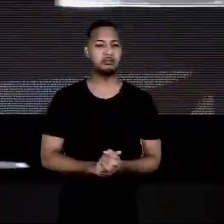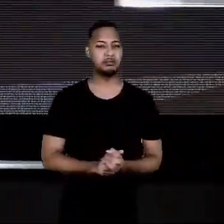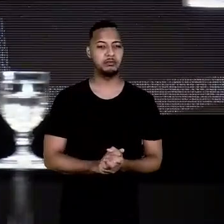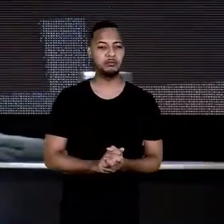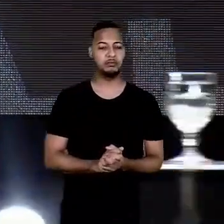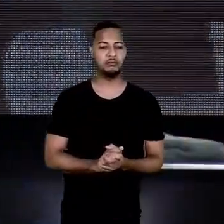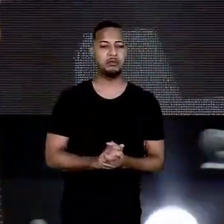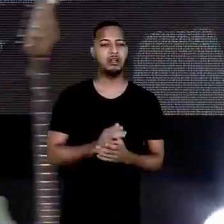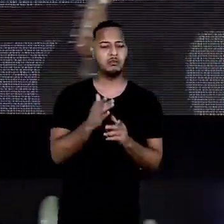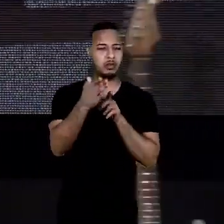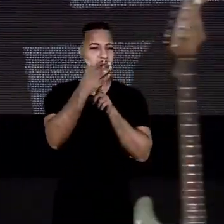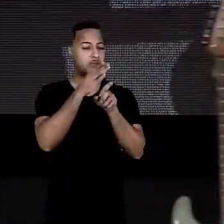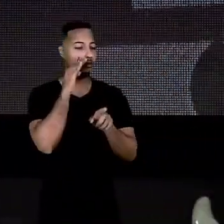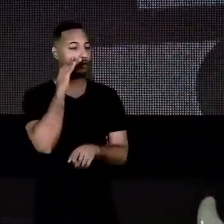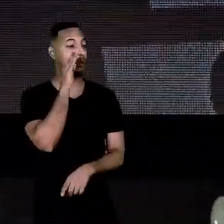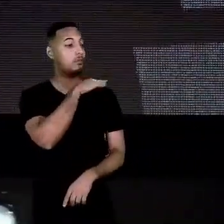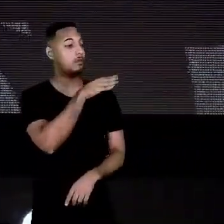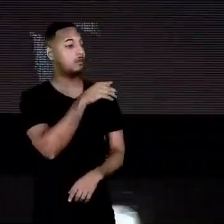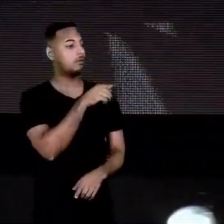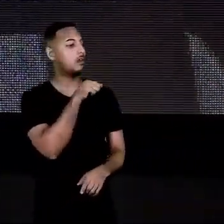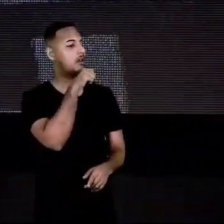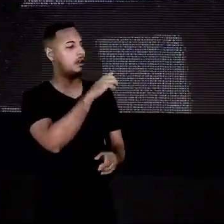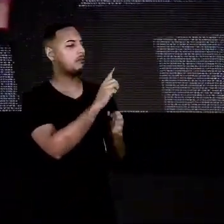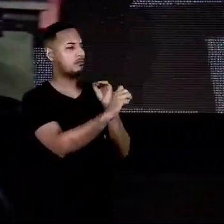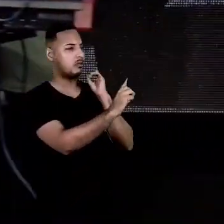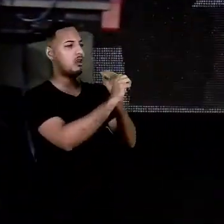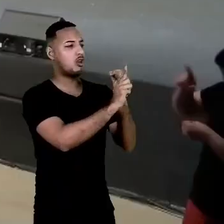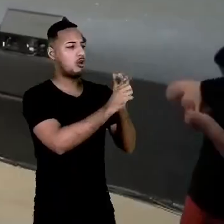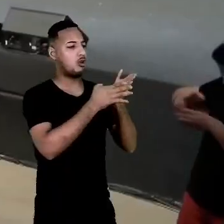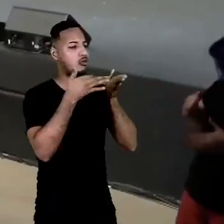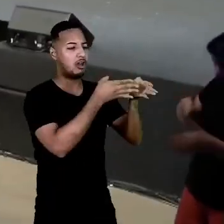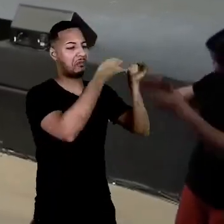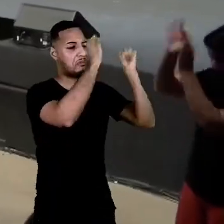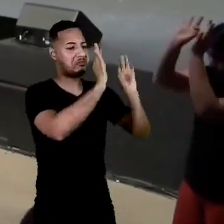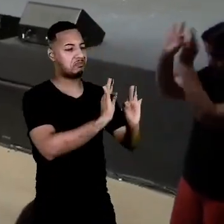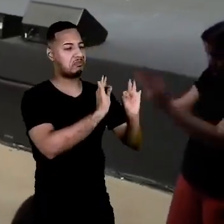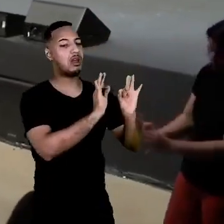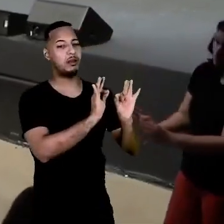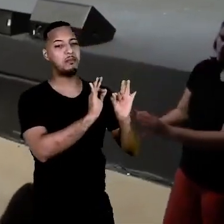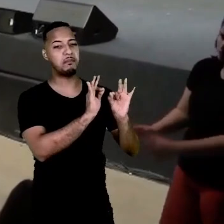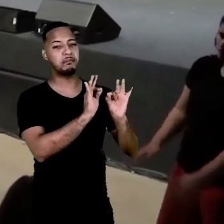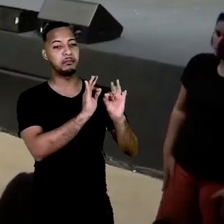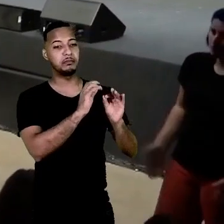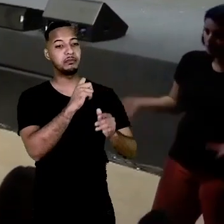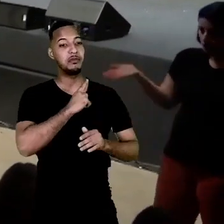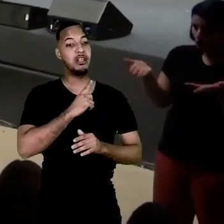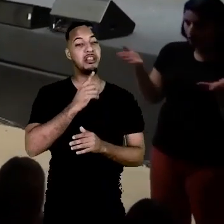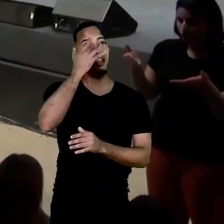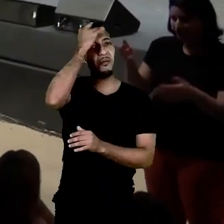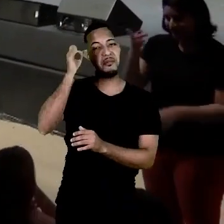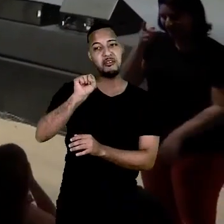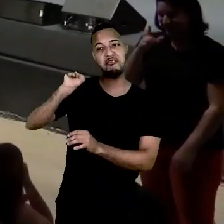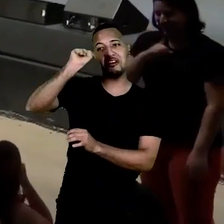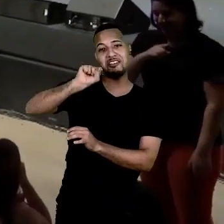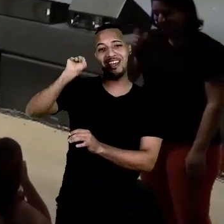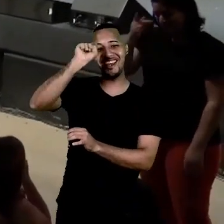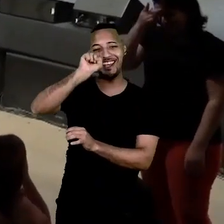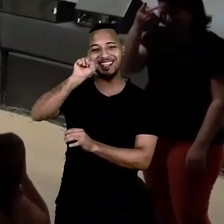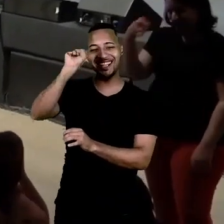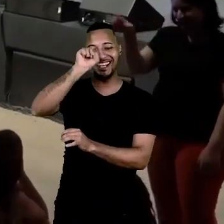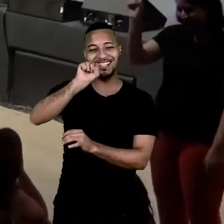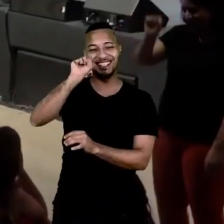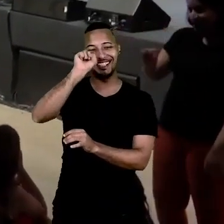ciúme assim. E fala assim, ó, encontre o caminho. Nessa hora tem gente que está solteiro aqui, talvez está orando e a menina está do